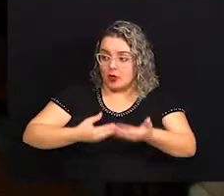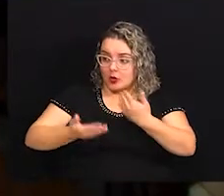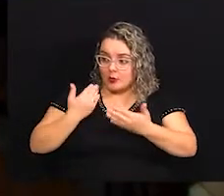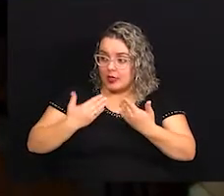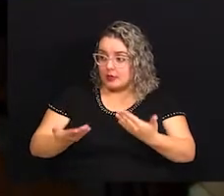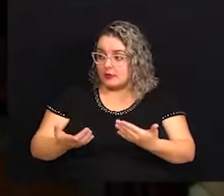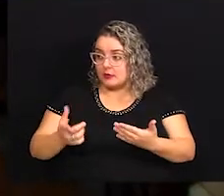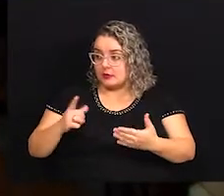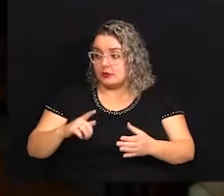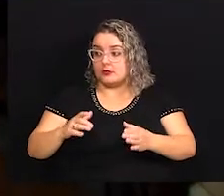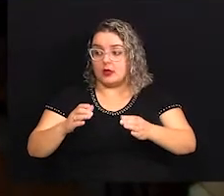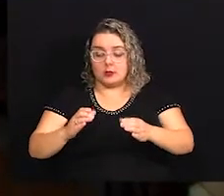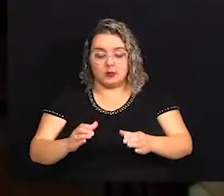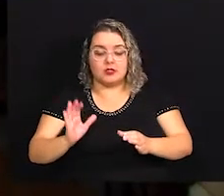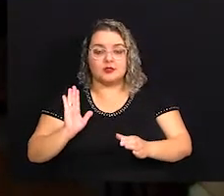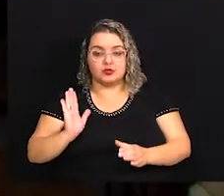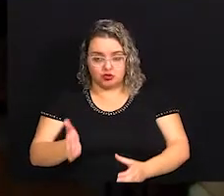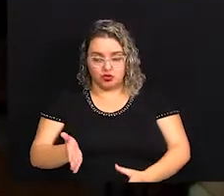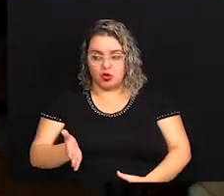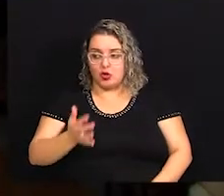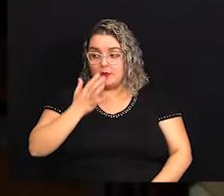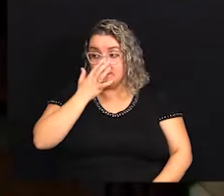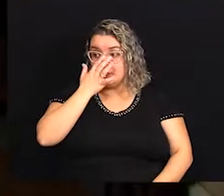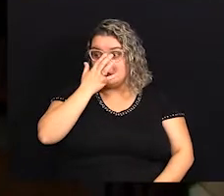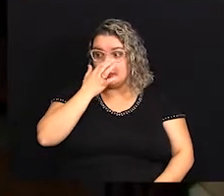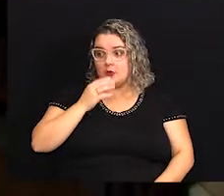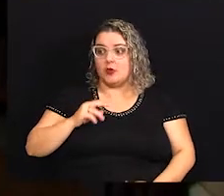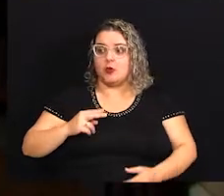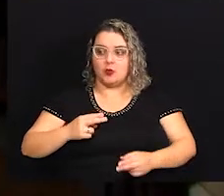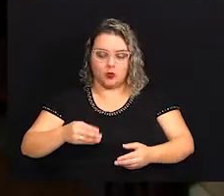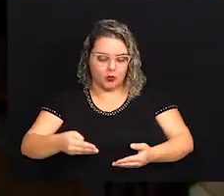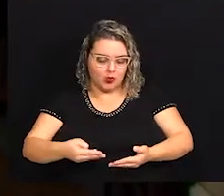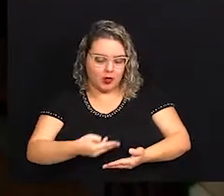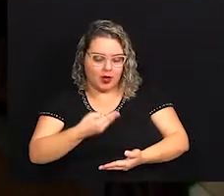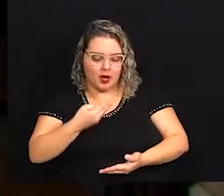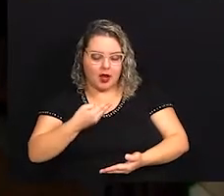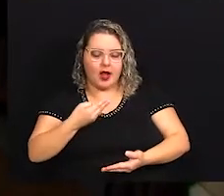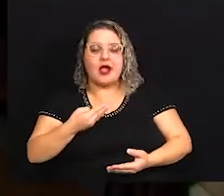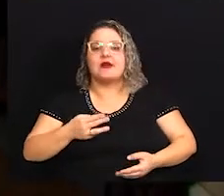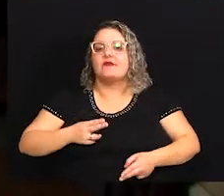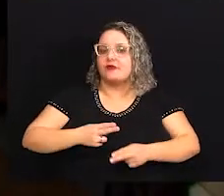ó, tem aqui o pratinho já. Ela separou aqui um garfo